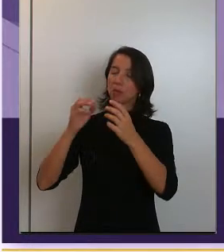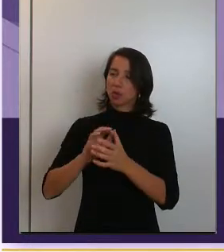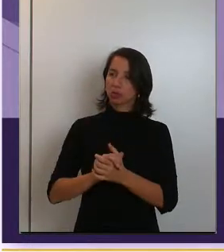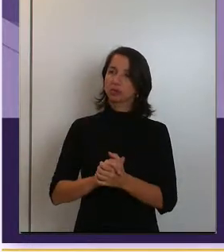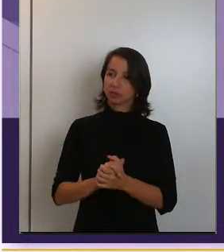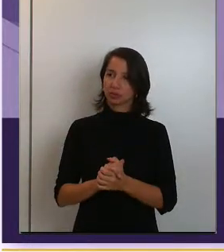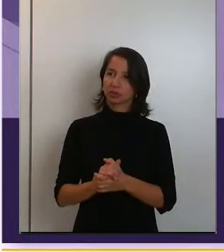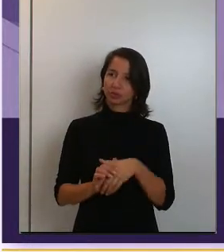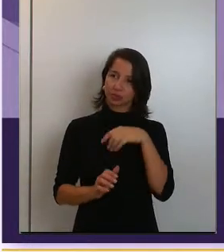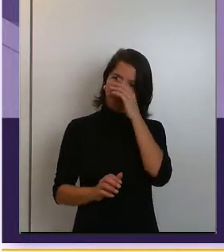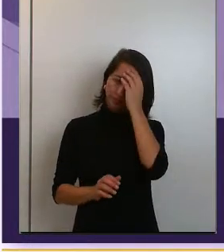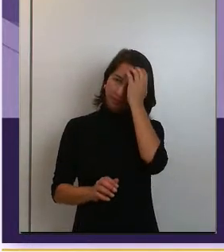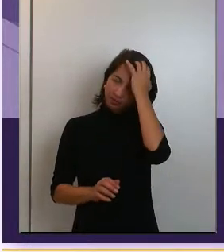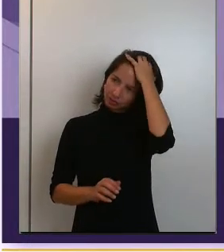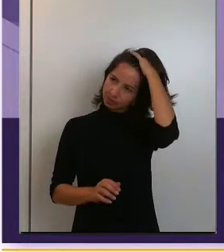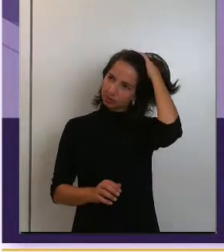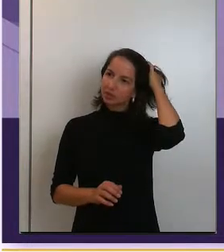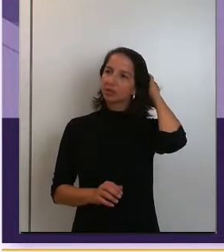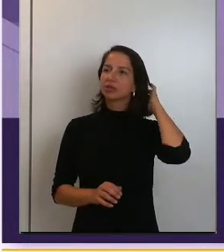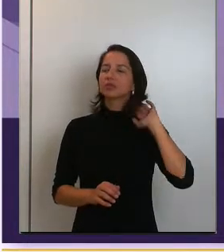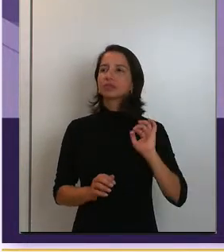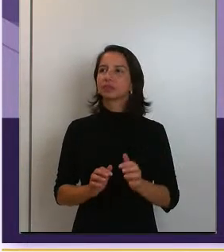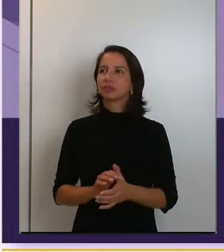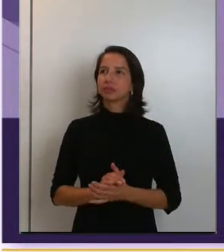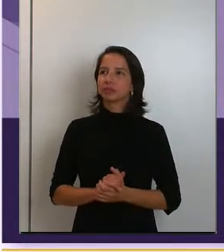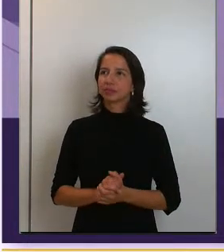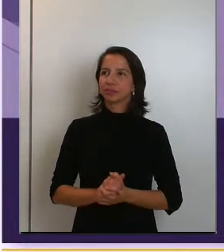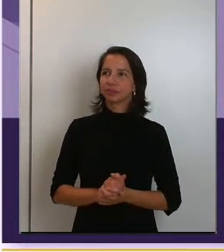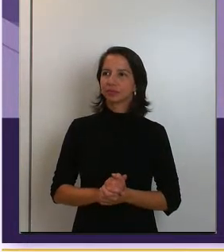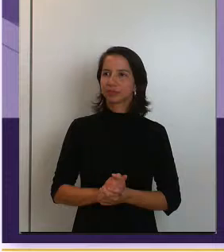do compartilhamento.